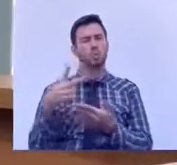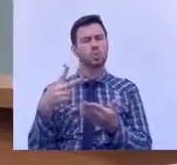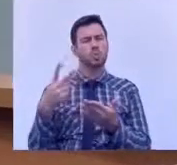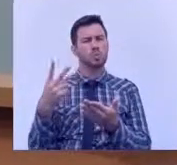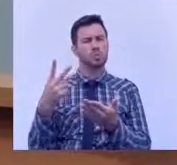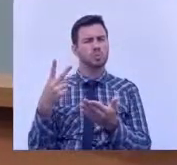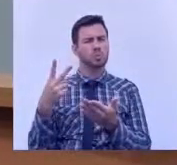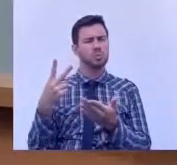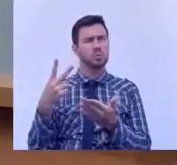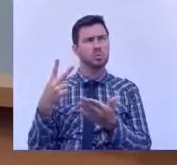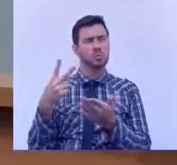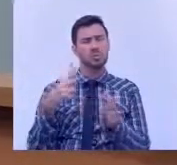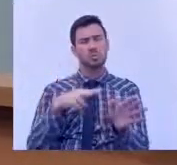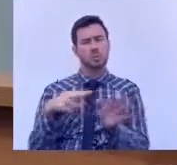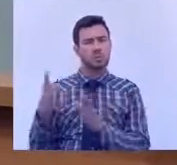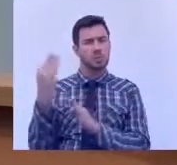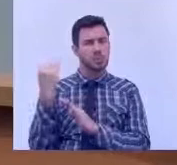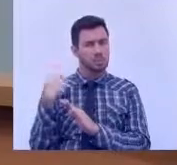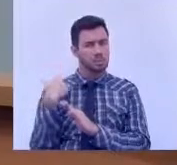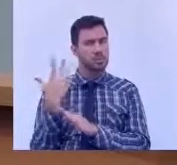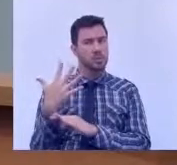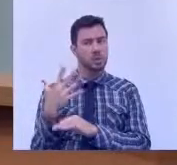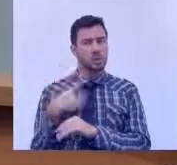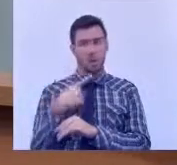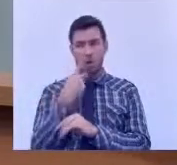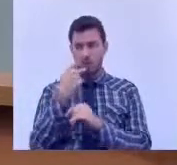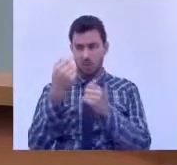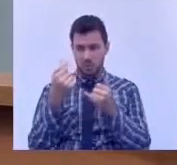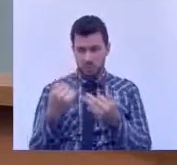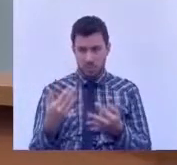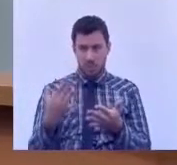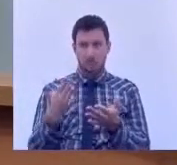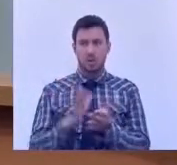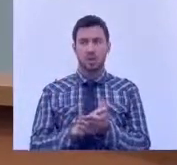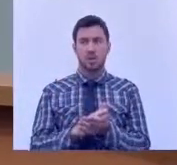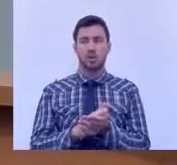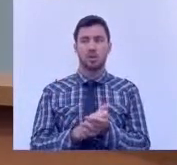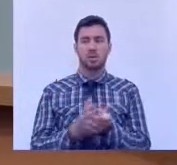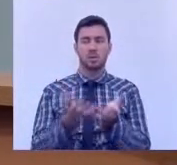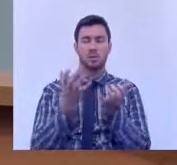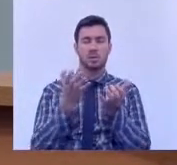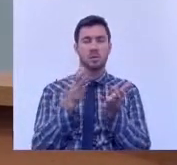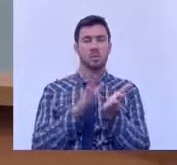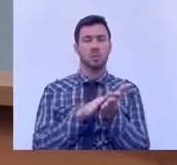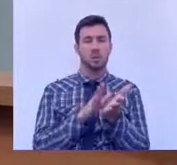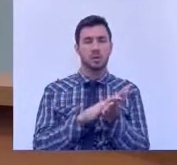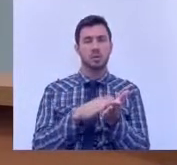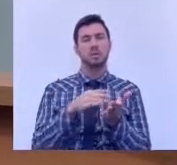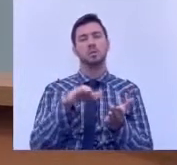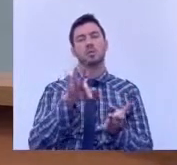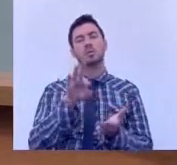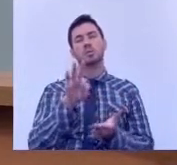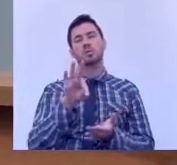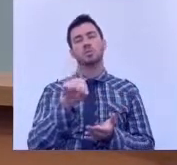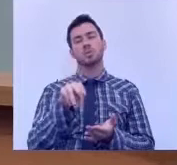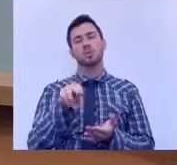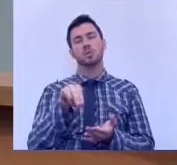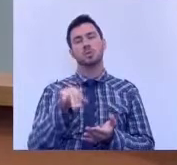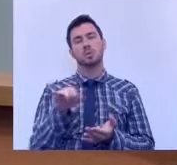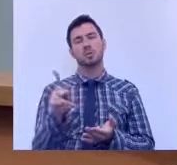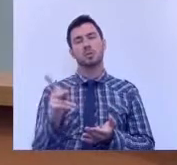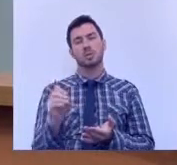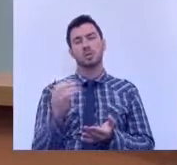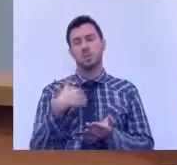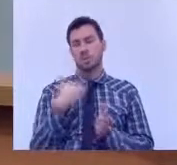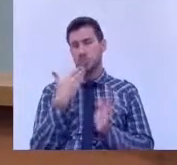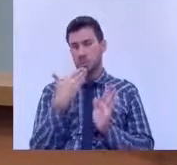eu falei sobre esse decreto executivo, né? Primeiro, eu parabenizar o Toninho Magalhães por ter feito esse